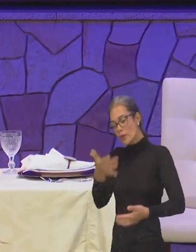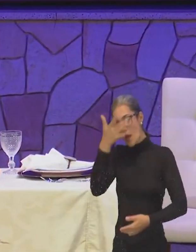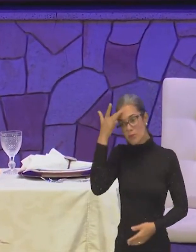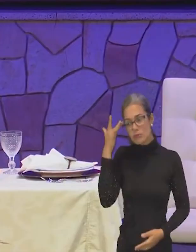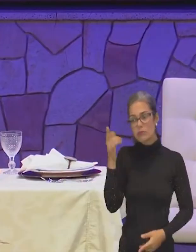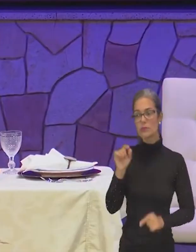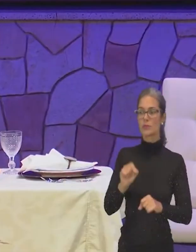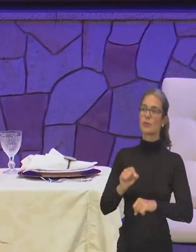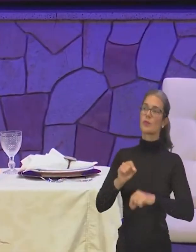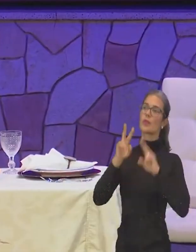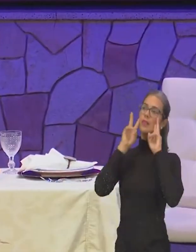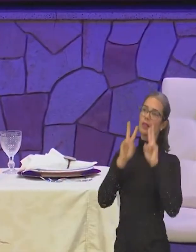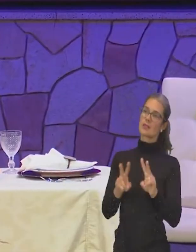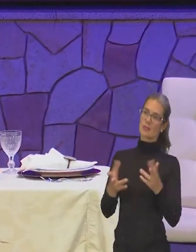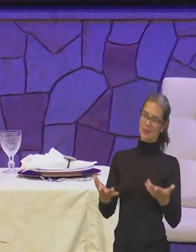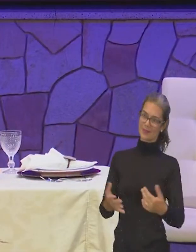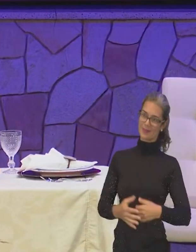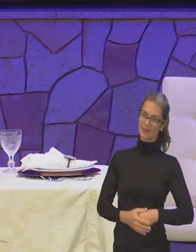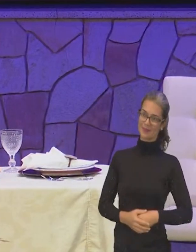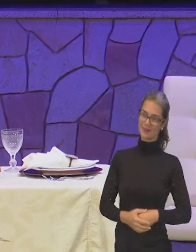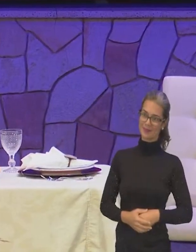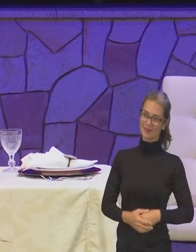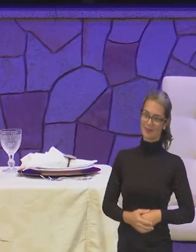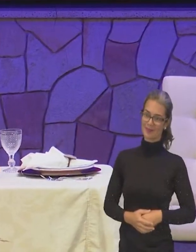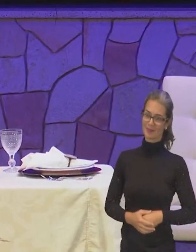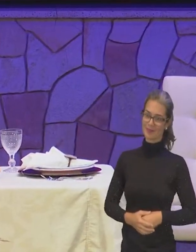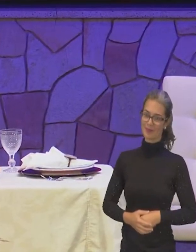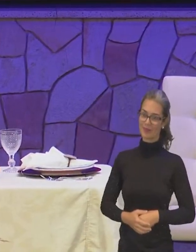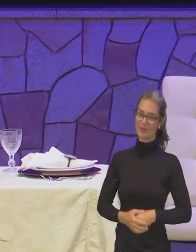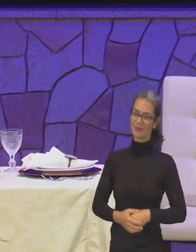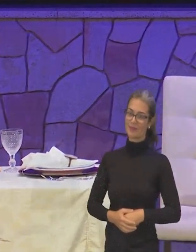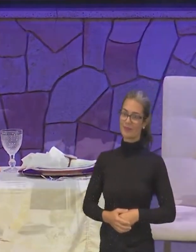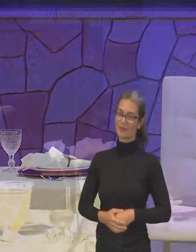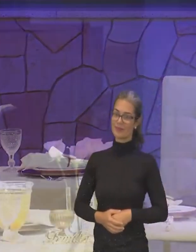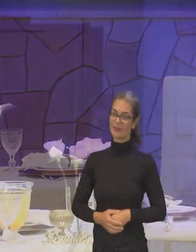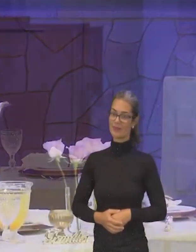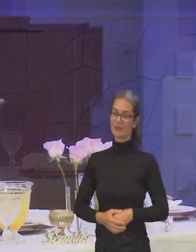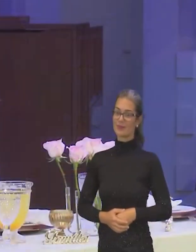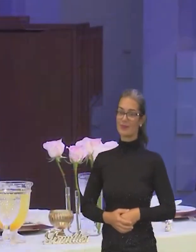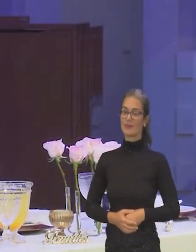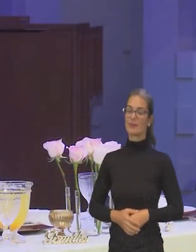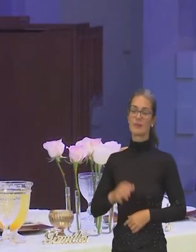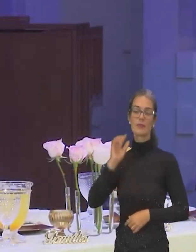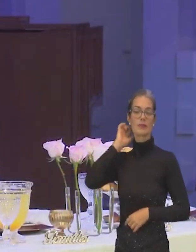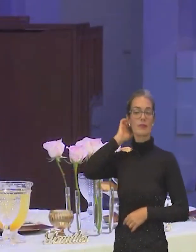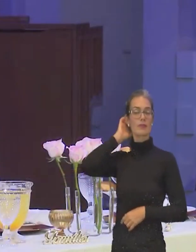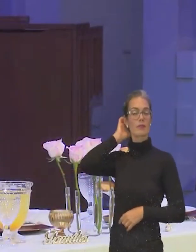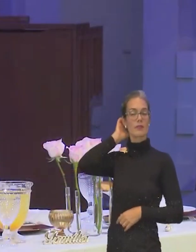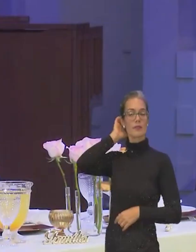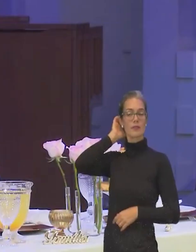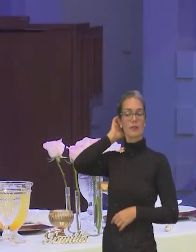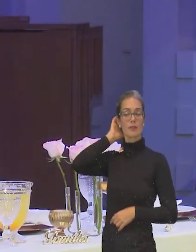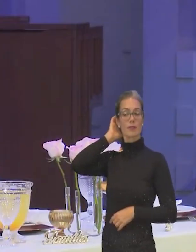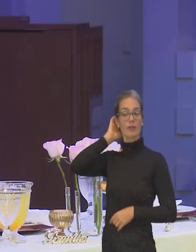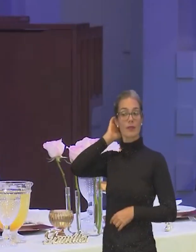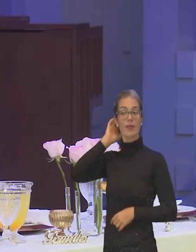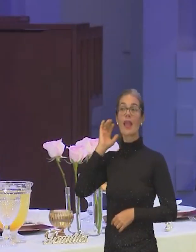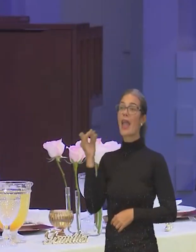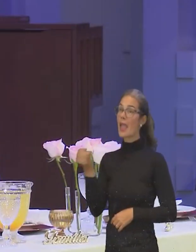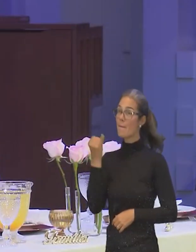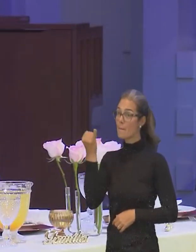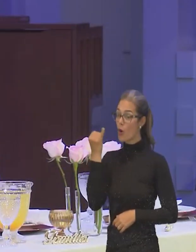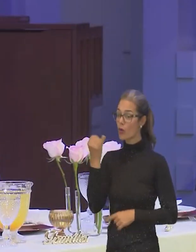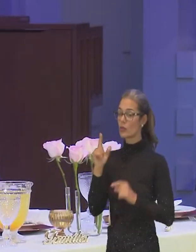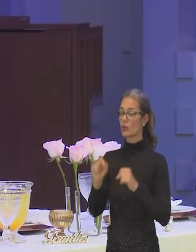Ter alimento próximo da mesa é algo muito importante para o crescimento do